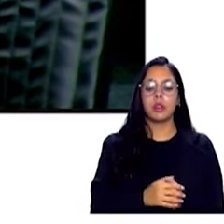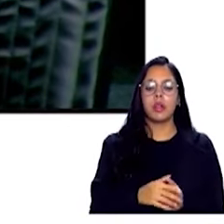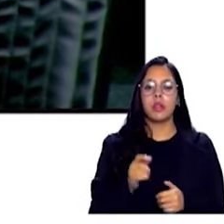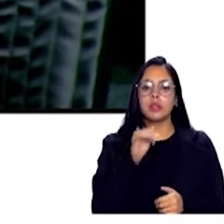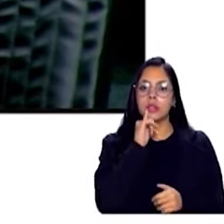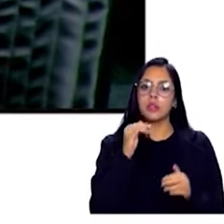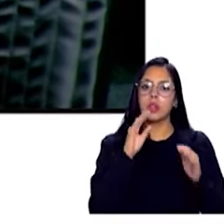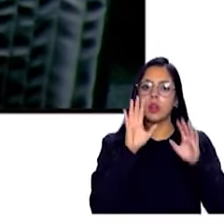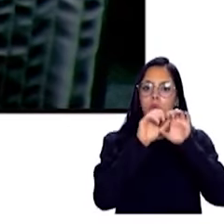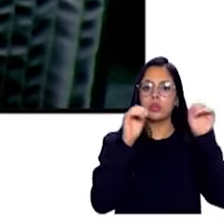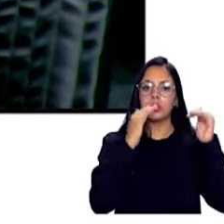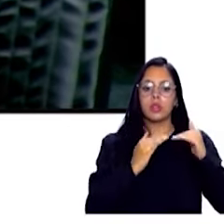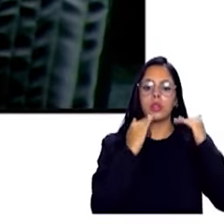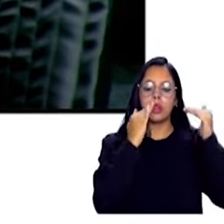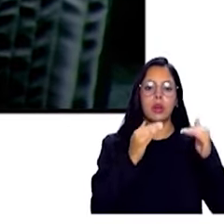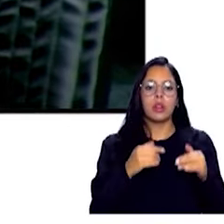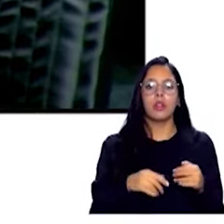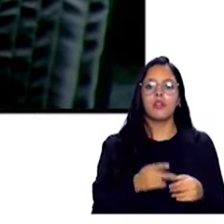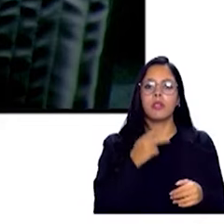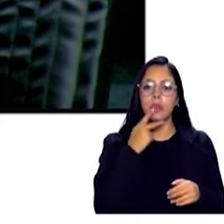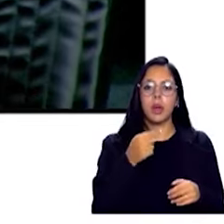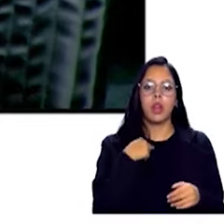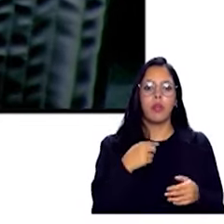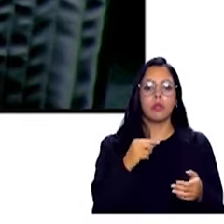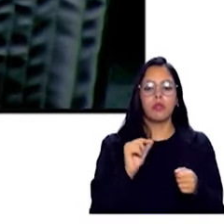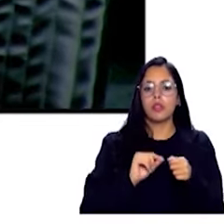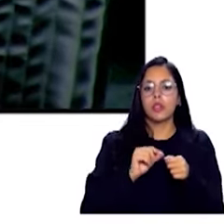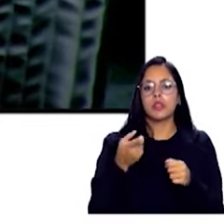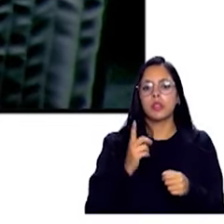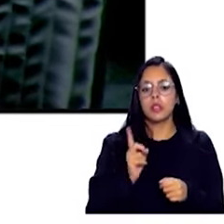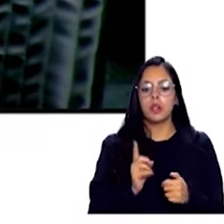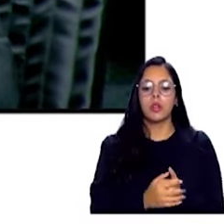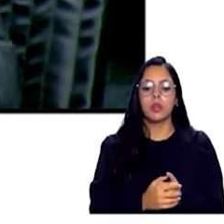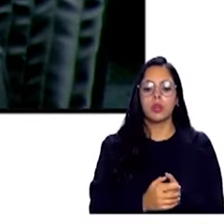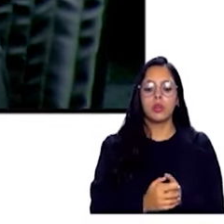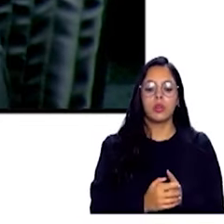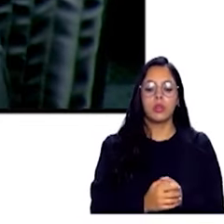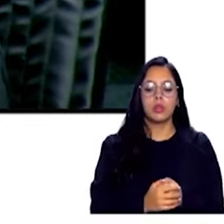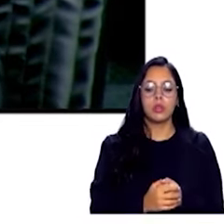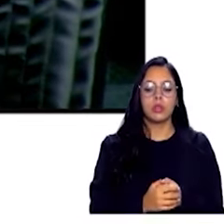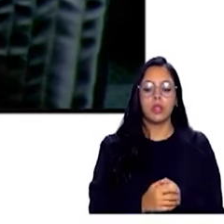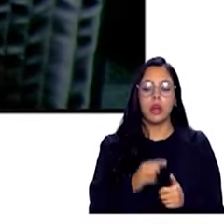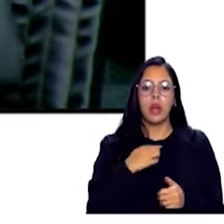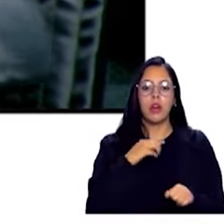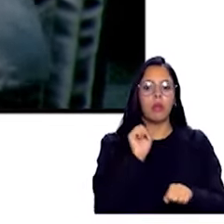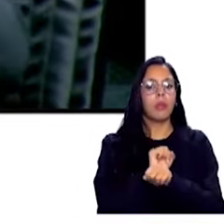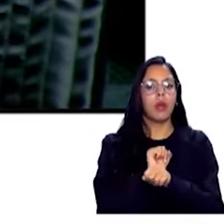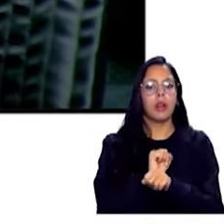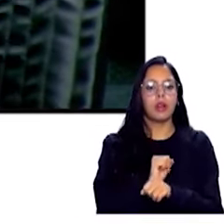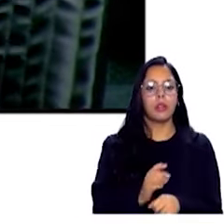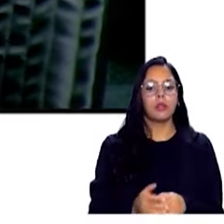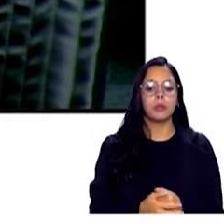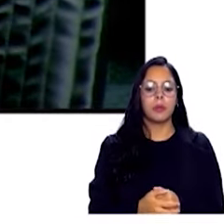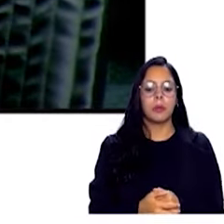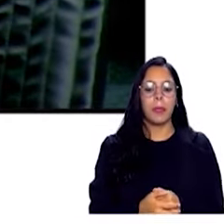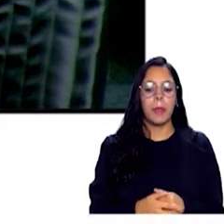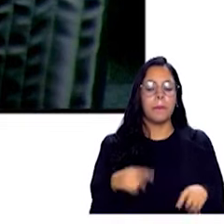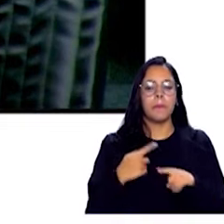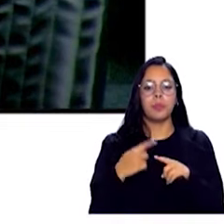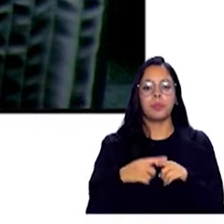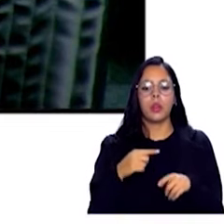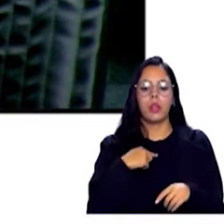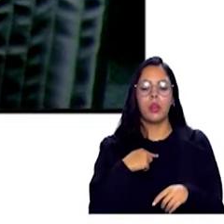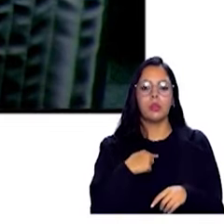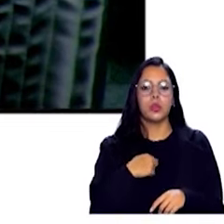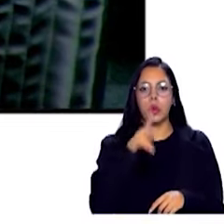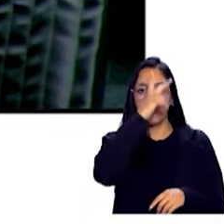Federal disse que não mais para eu fazer isso se o STJ diz que eu não devo mais cobrar essa taxa vou parar de cobrar porque afinal de contas eu sou uma pessoa do bem